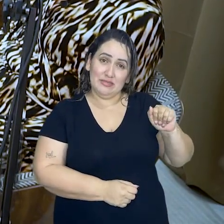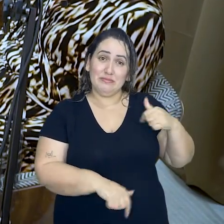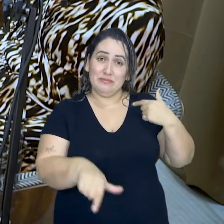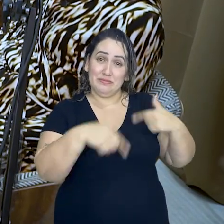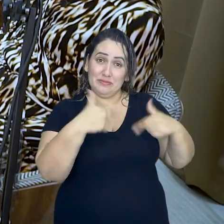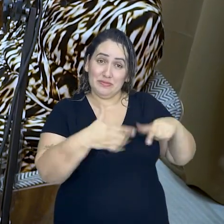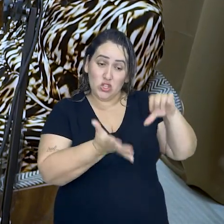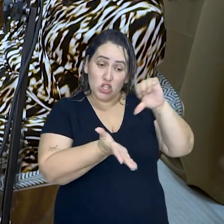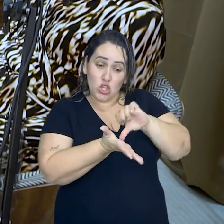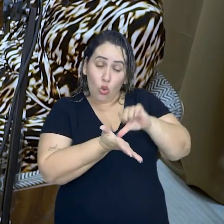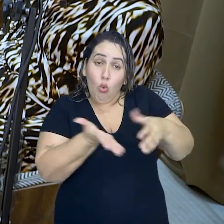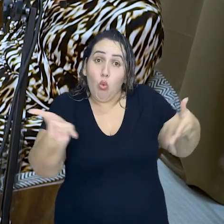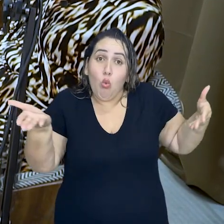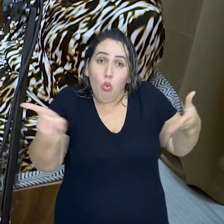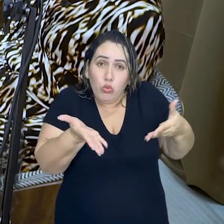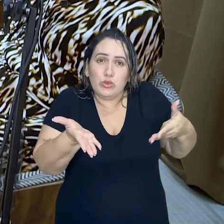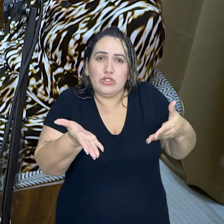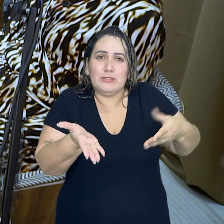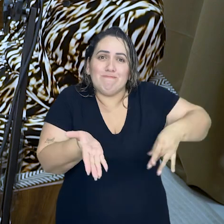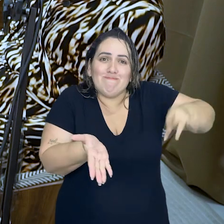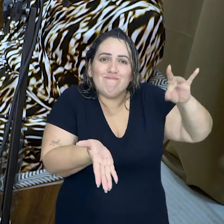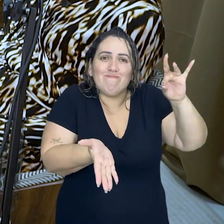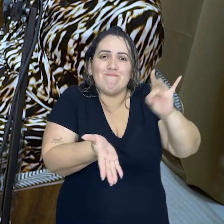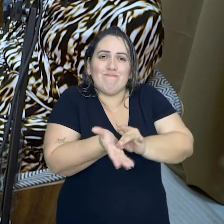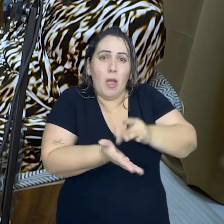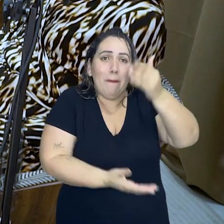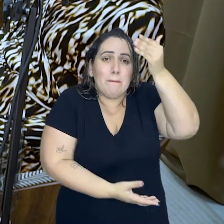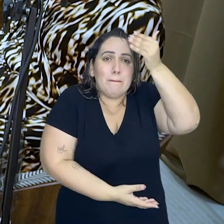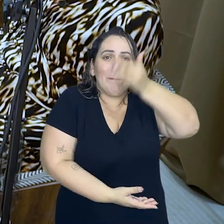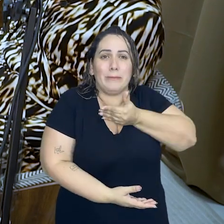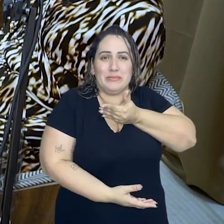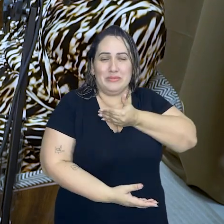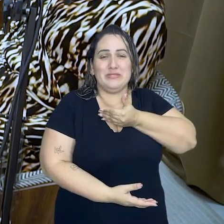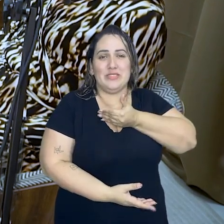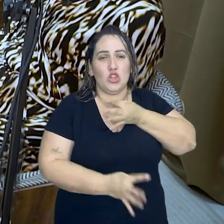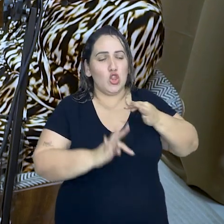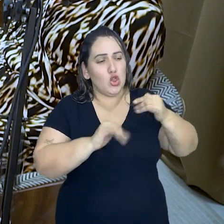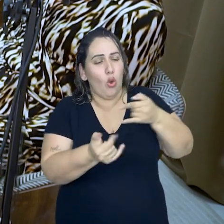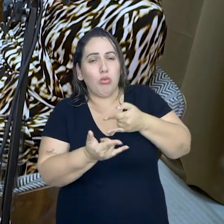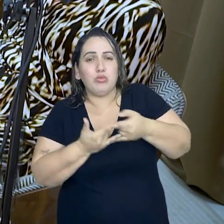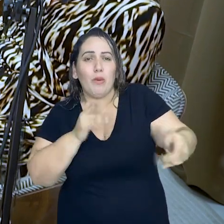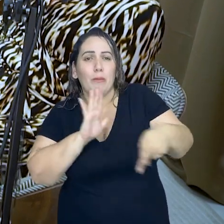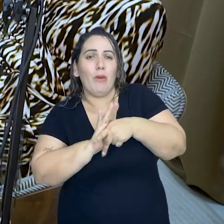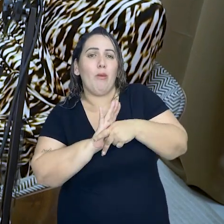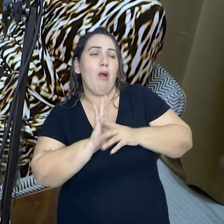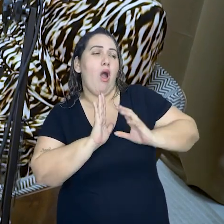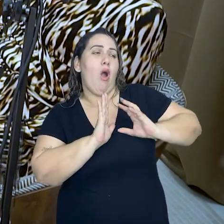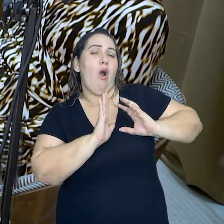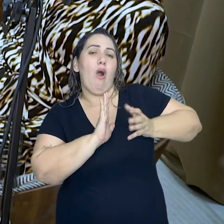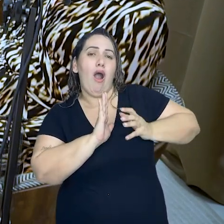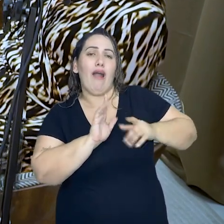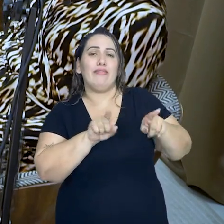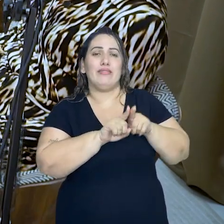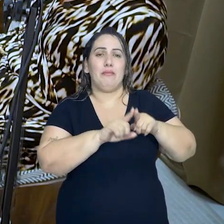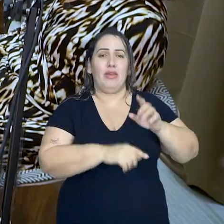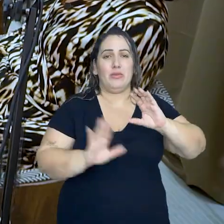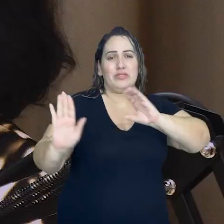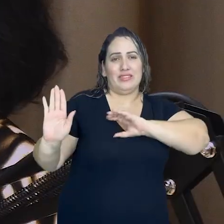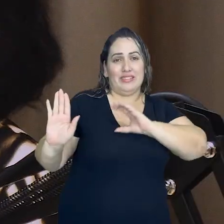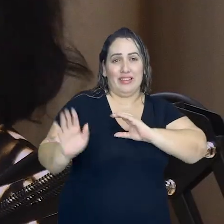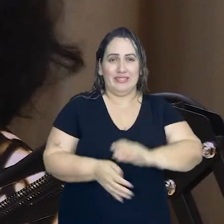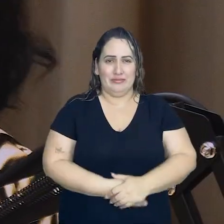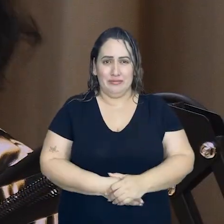setor hoje exatamente de prestação de contas, Sim, né, Ale? sim, exatamente. Só para dizer a